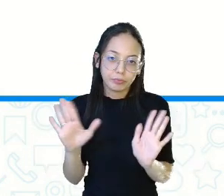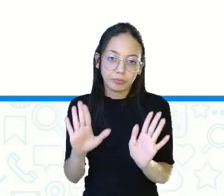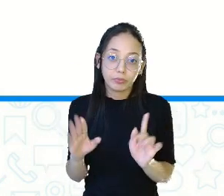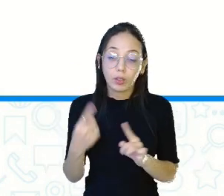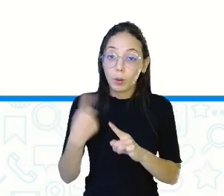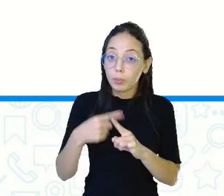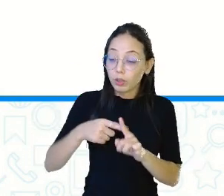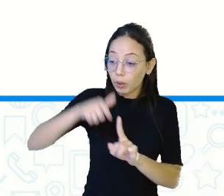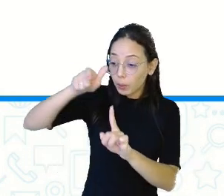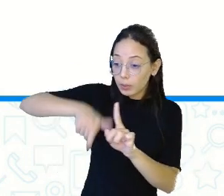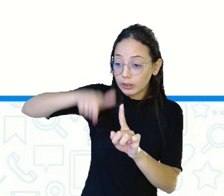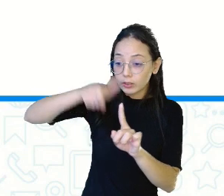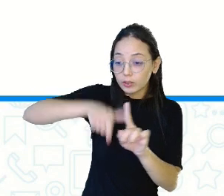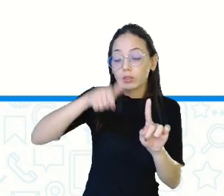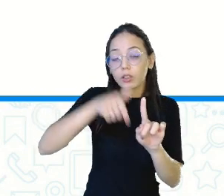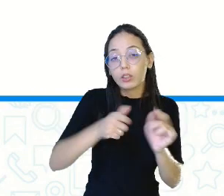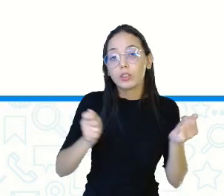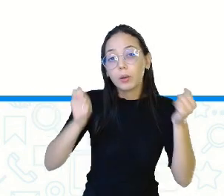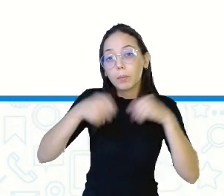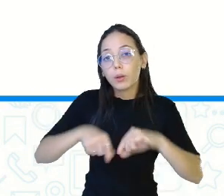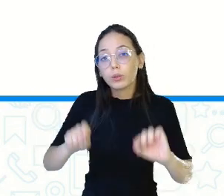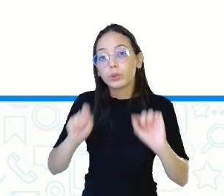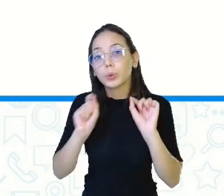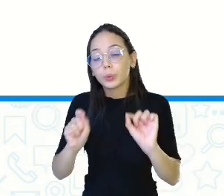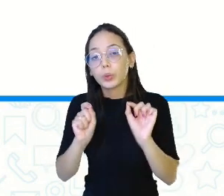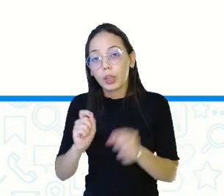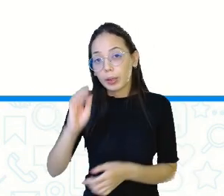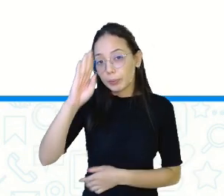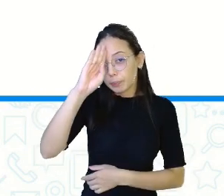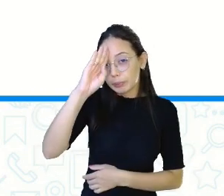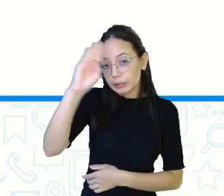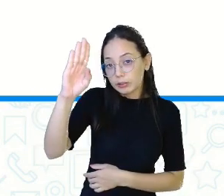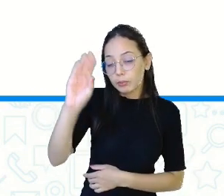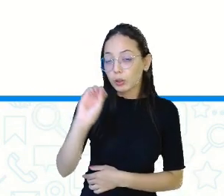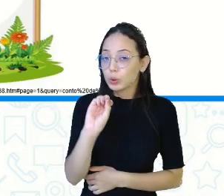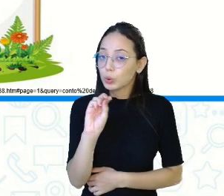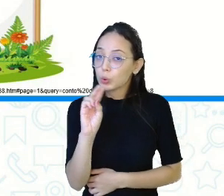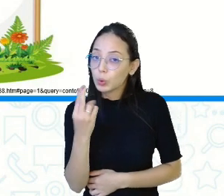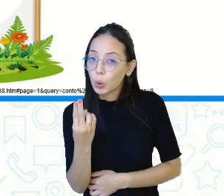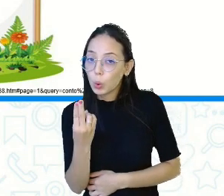Os personagens, eles podem ser principais ou